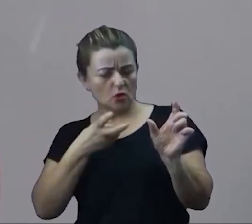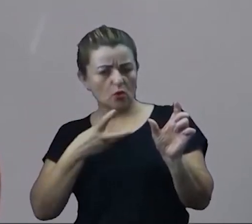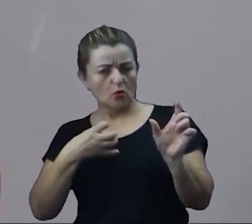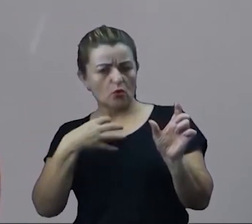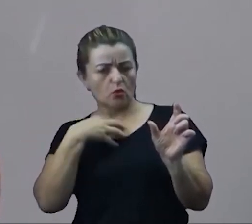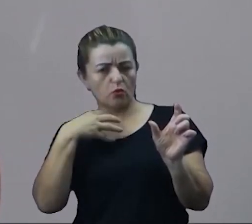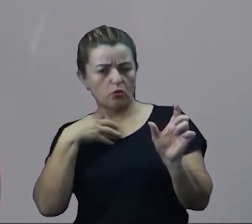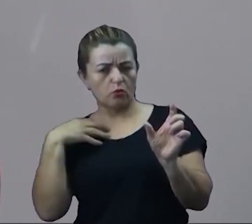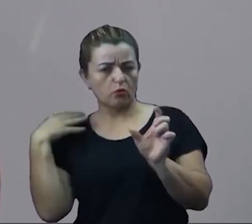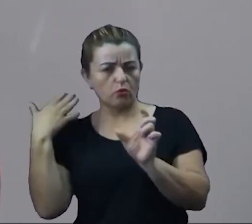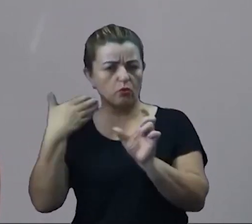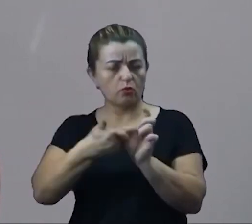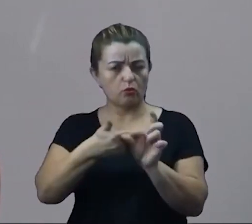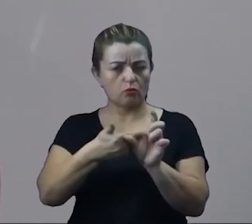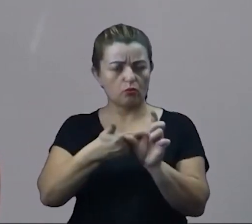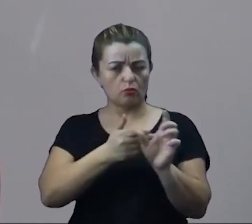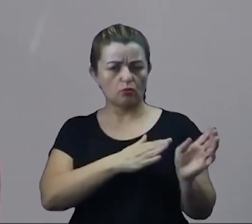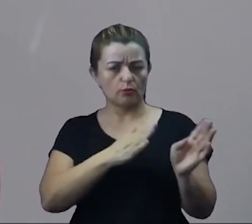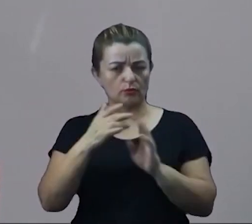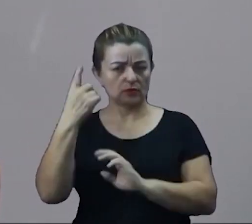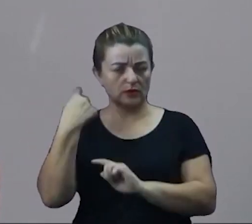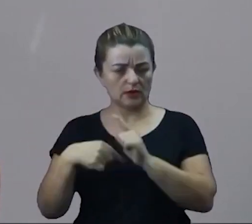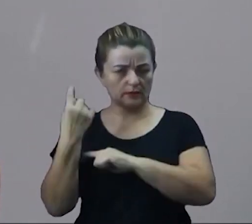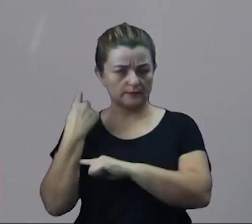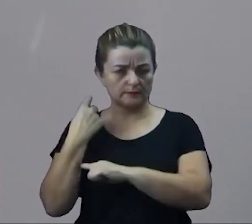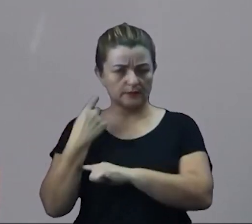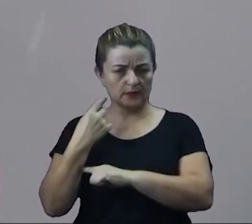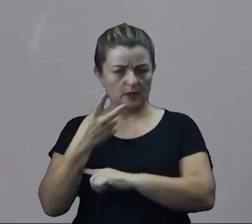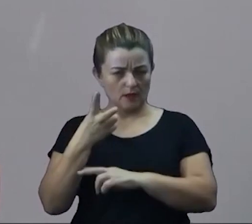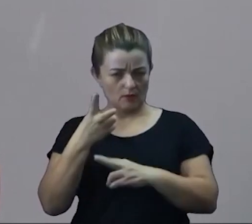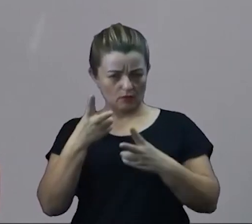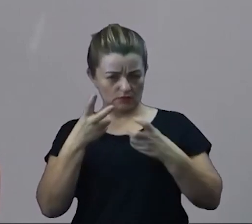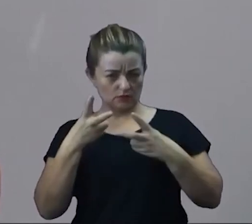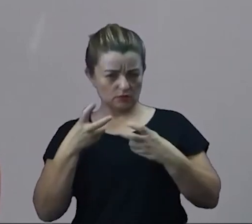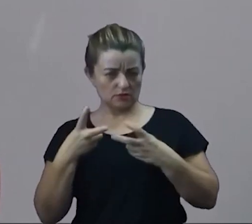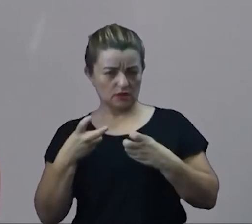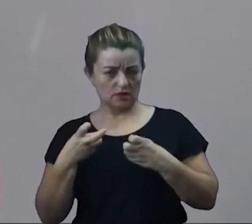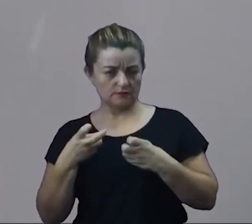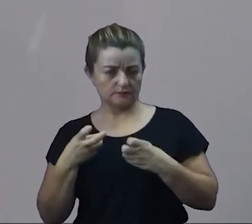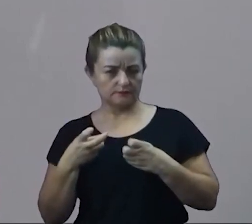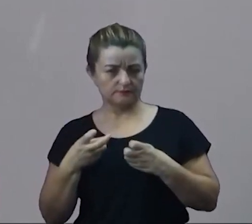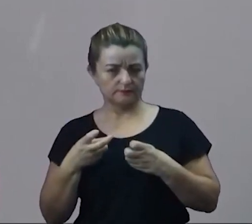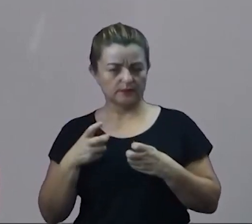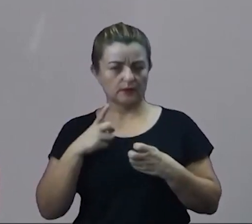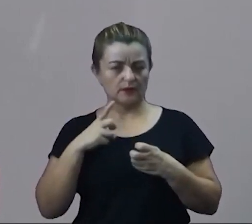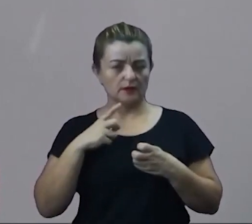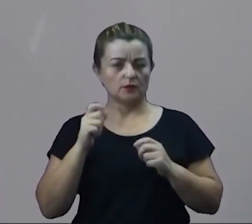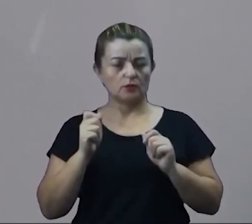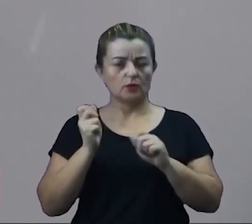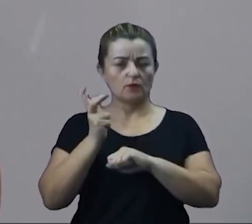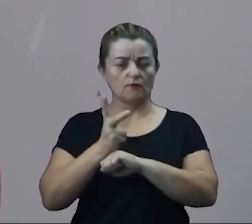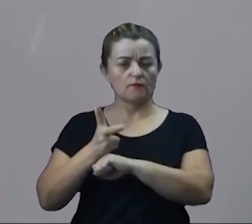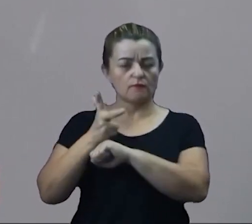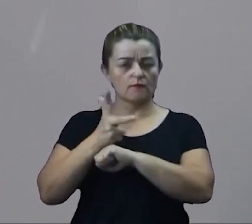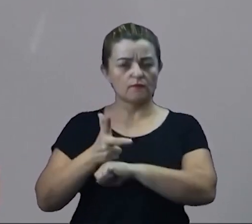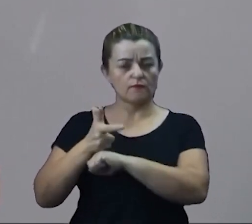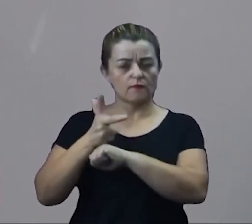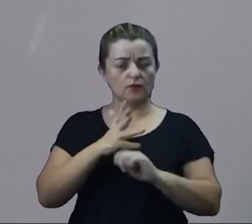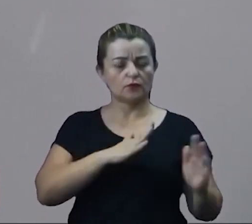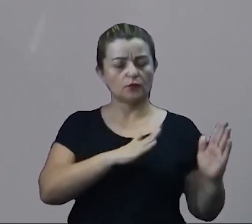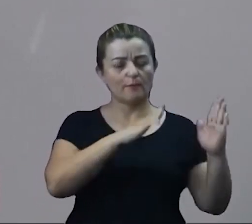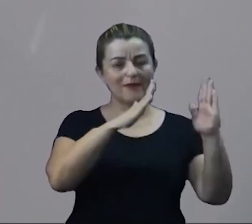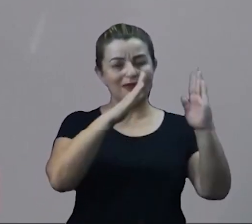que foram herdadas do período medieval? Será que você consegue perceber isso? Lembra daqueles filmes que você já assistiu sobre o